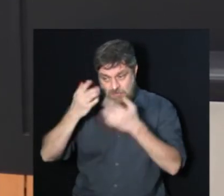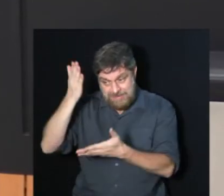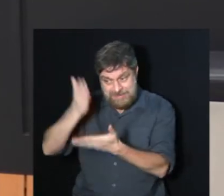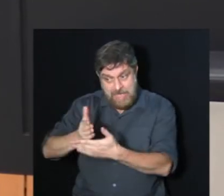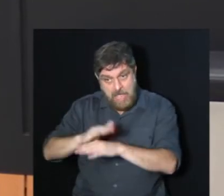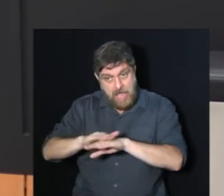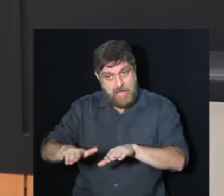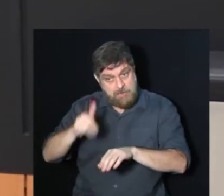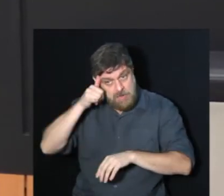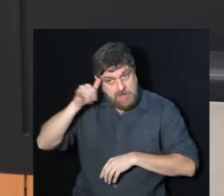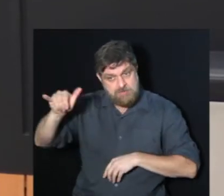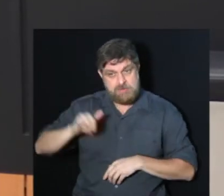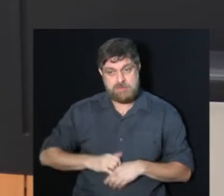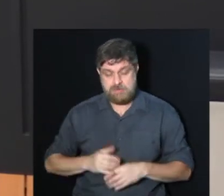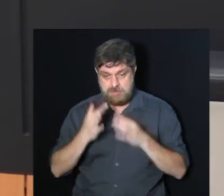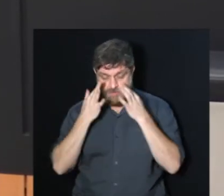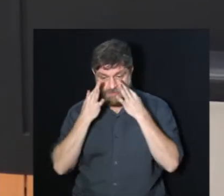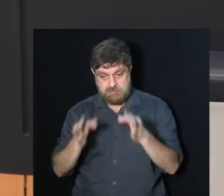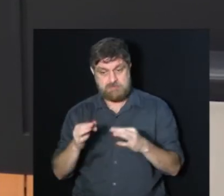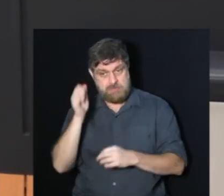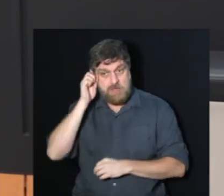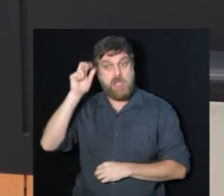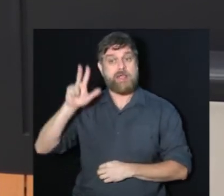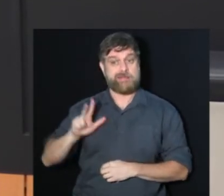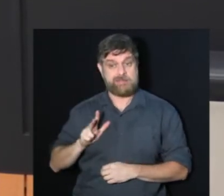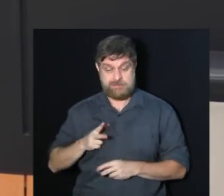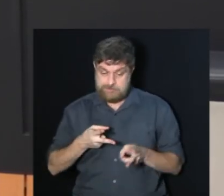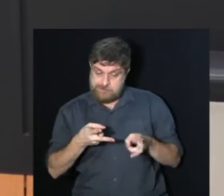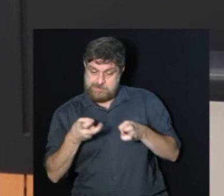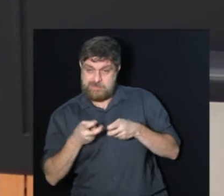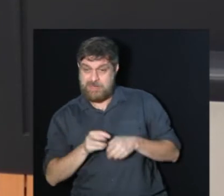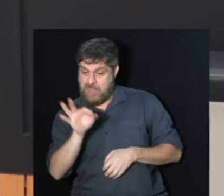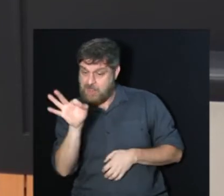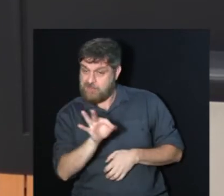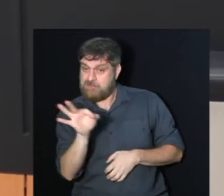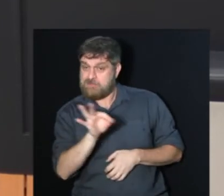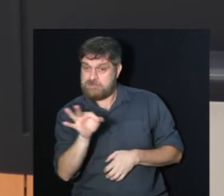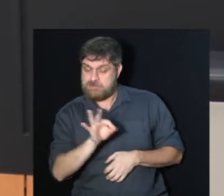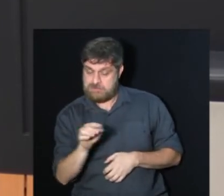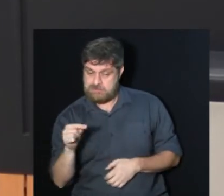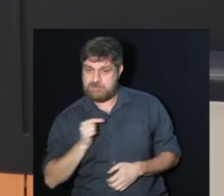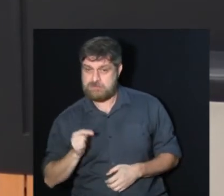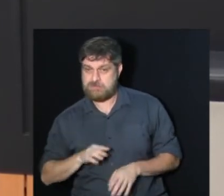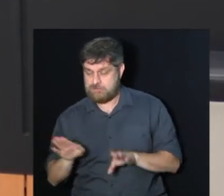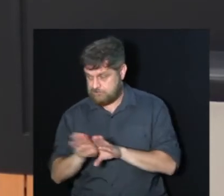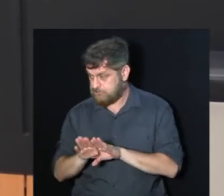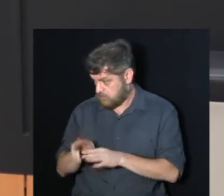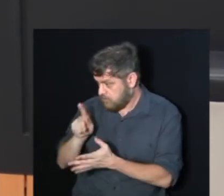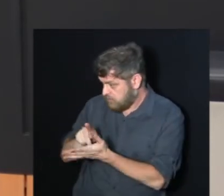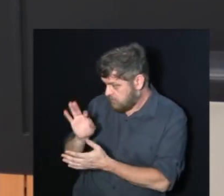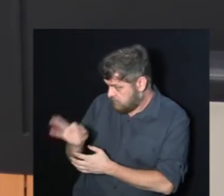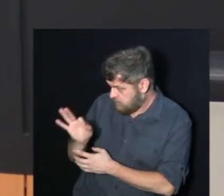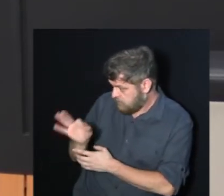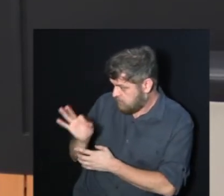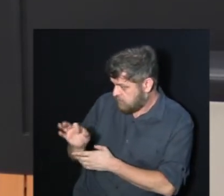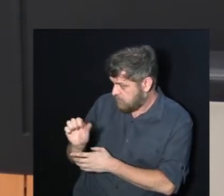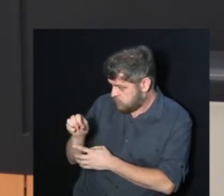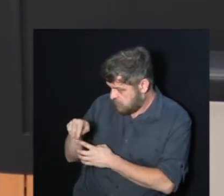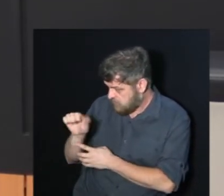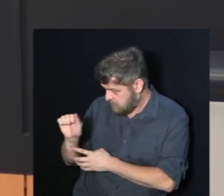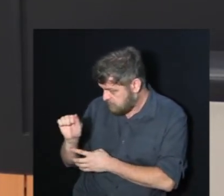a chamar a atenção aí aos índices e à ausência deles, não é mesmo, Ana Carolina?